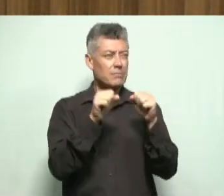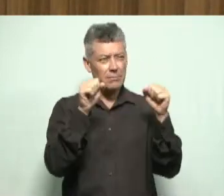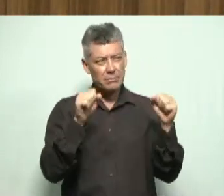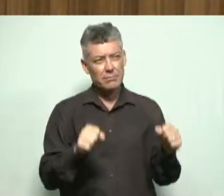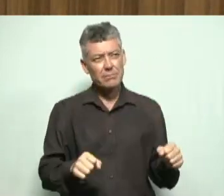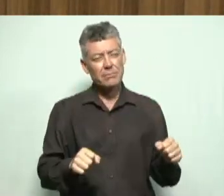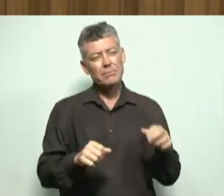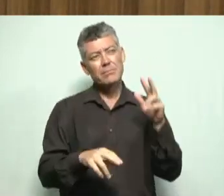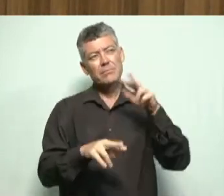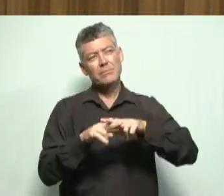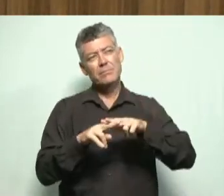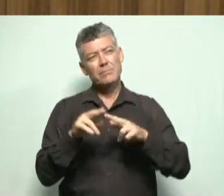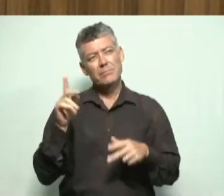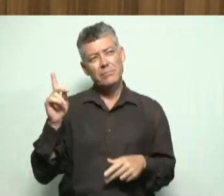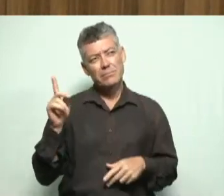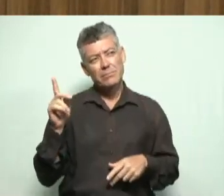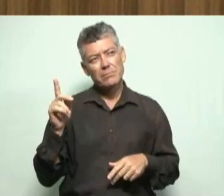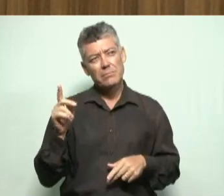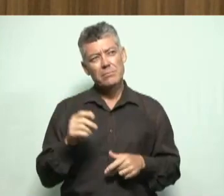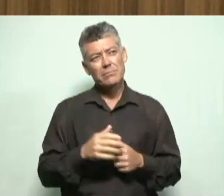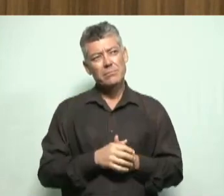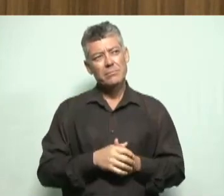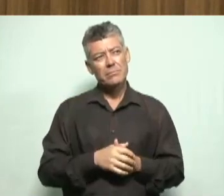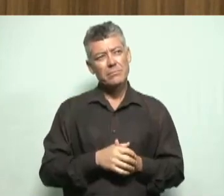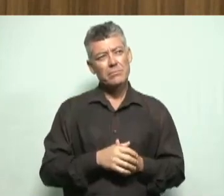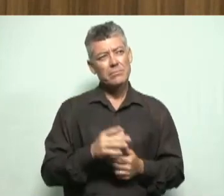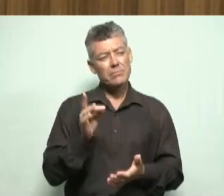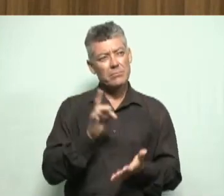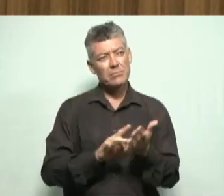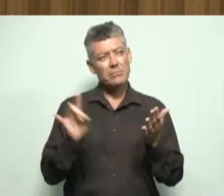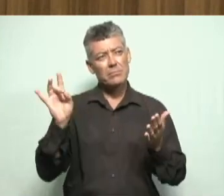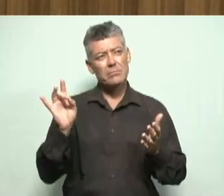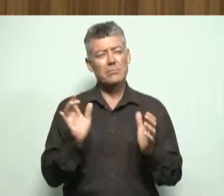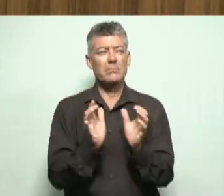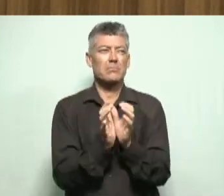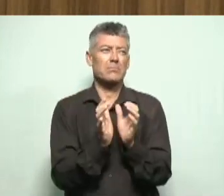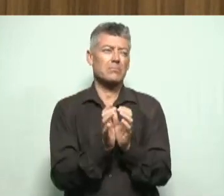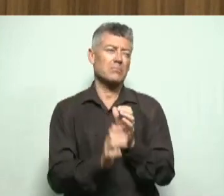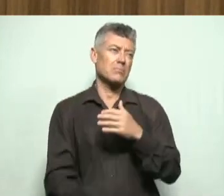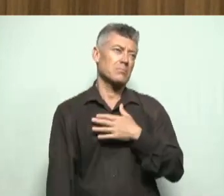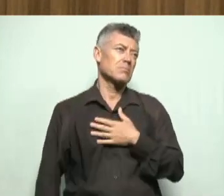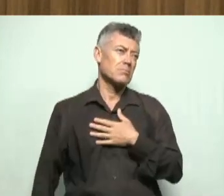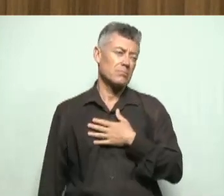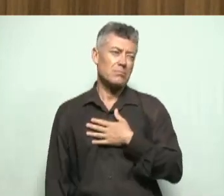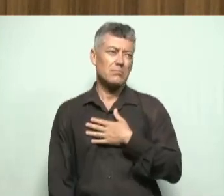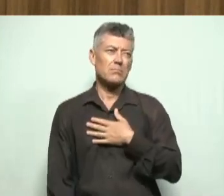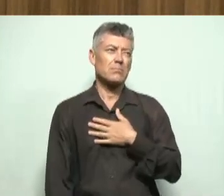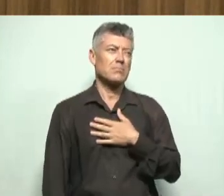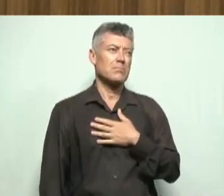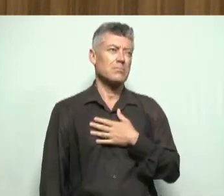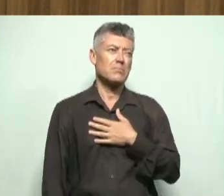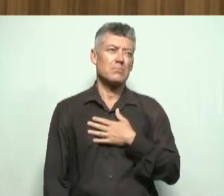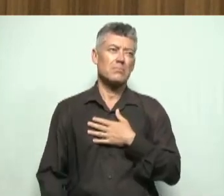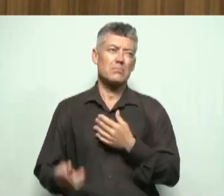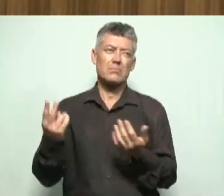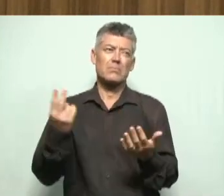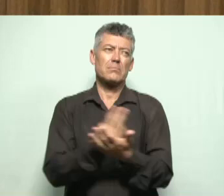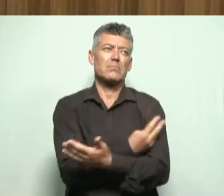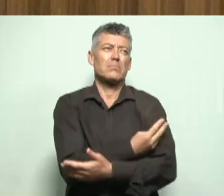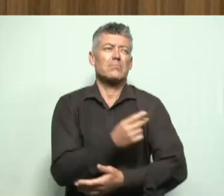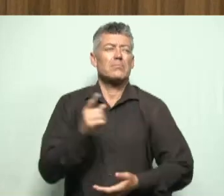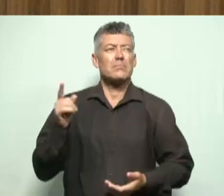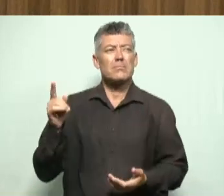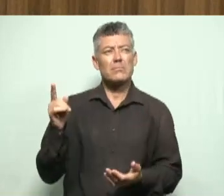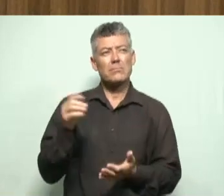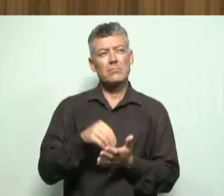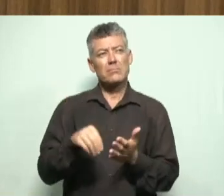prisional do Rio Grande do Norte. Então fica aqui o repúdio do nosso mandato a essa ação do secretário de